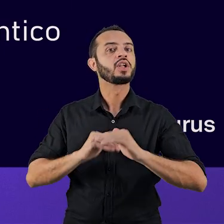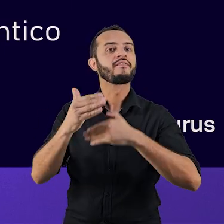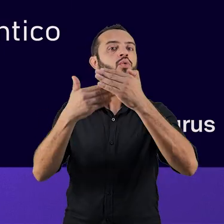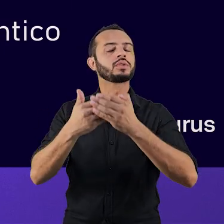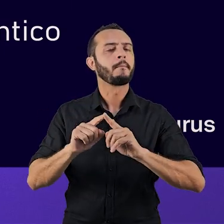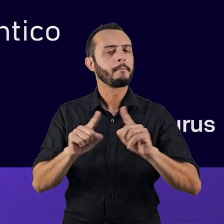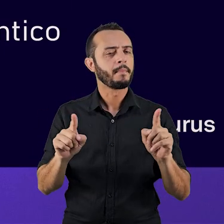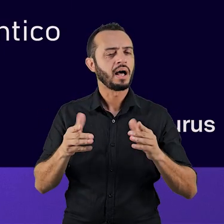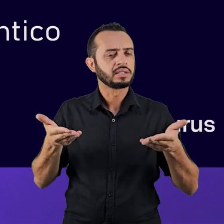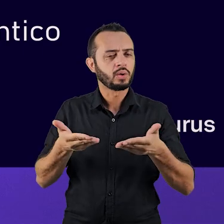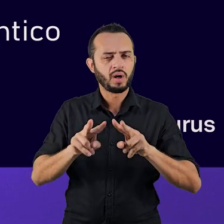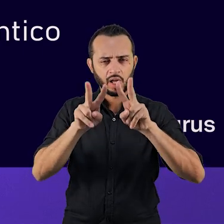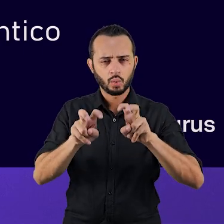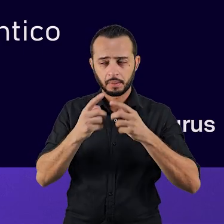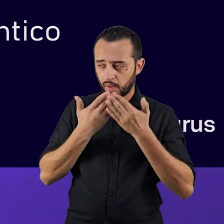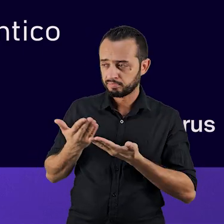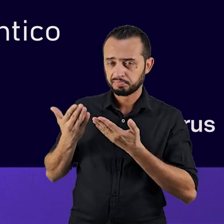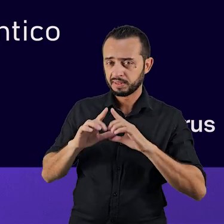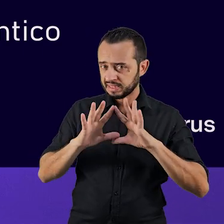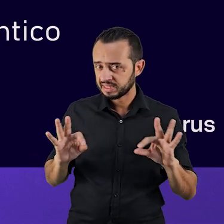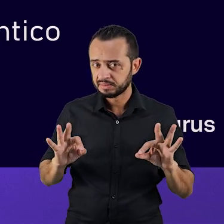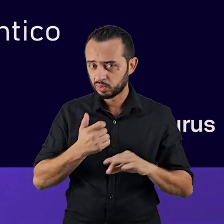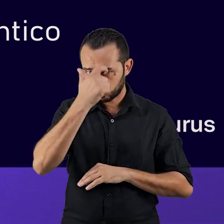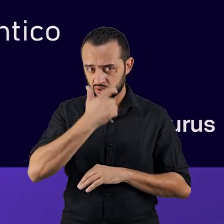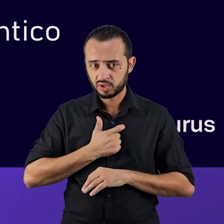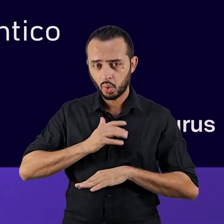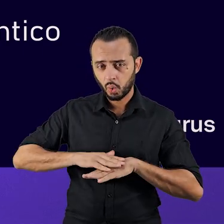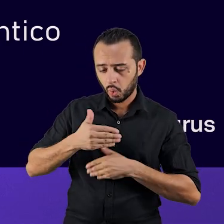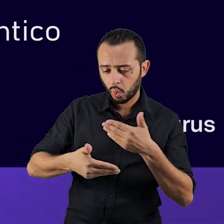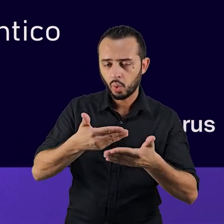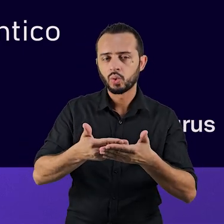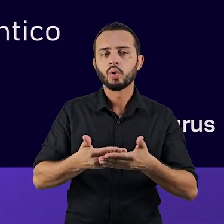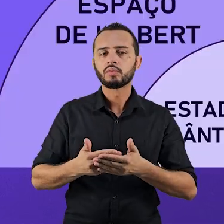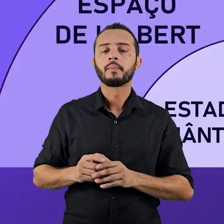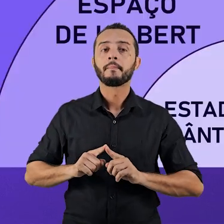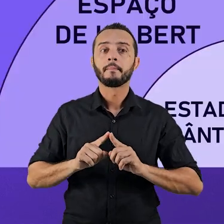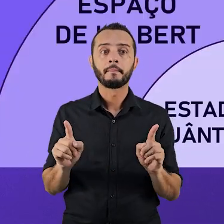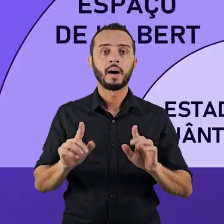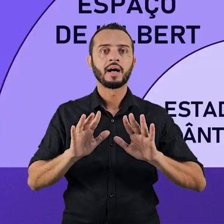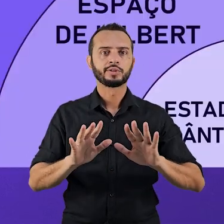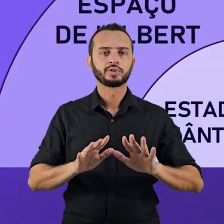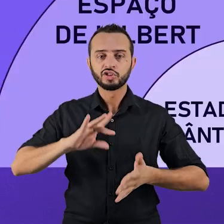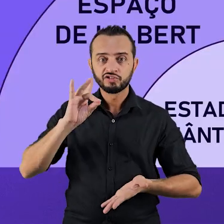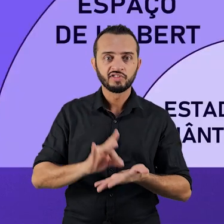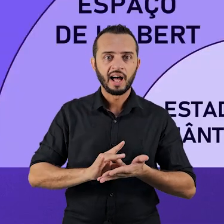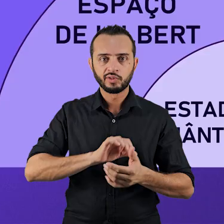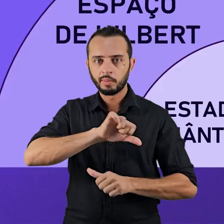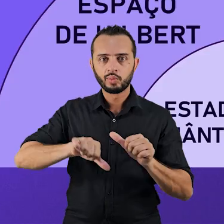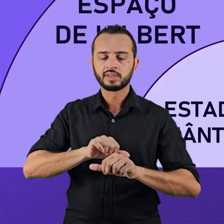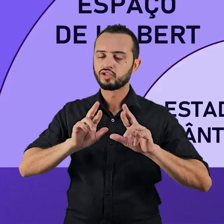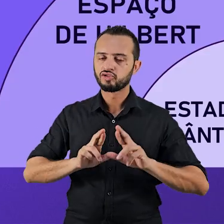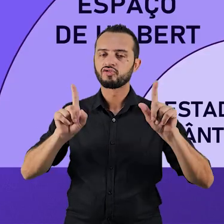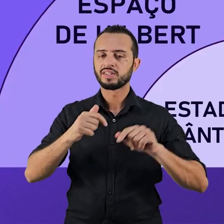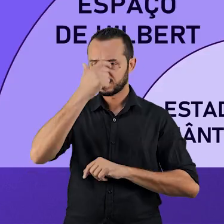estou tratando de sistemas bem simples, né? Na qual eu coloco a energia, ele evolui de forma biunívoca. Mas o mundo real não é